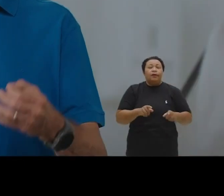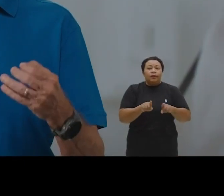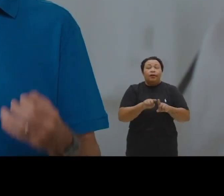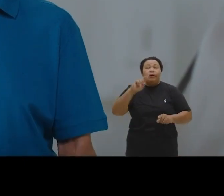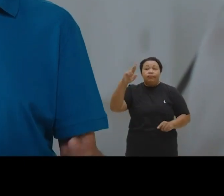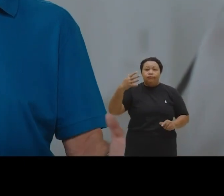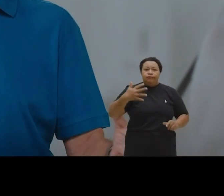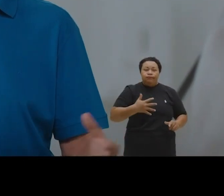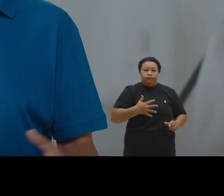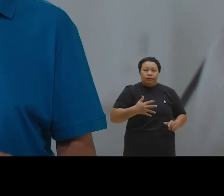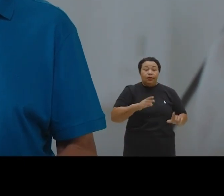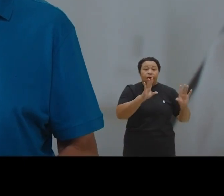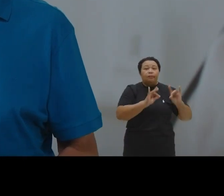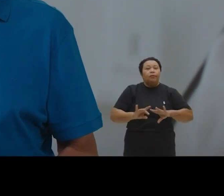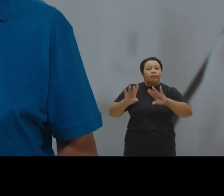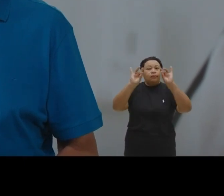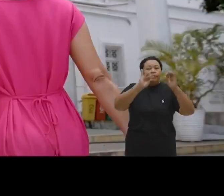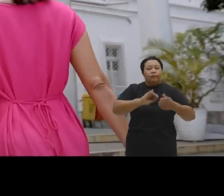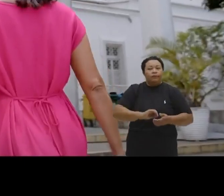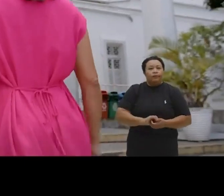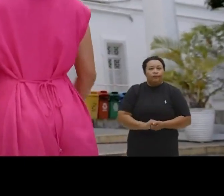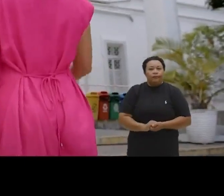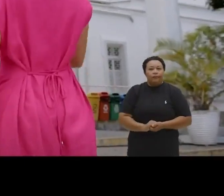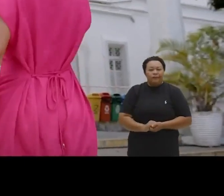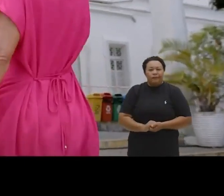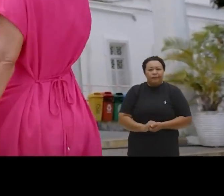e radiografia digital.